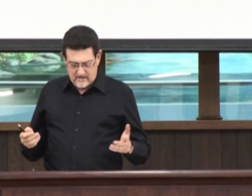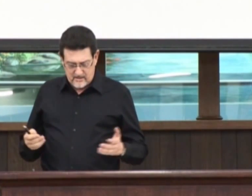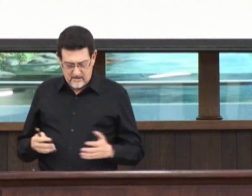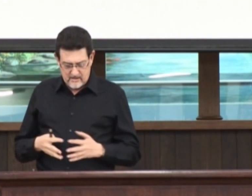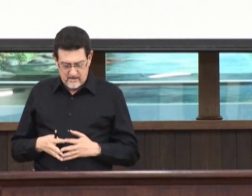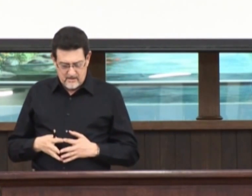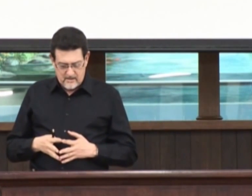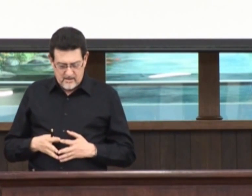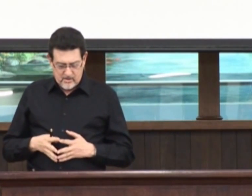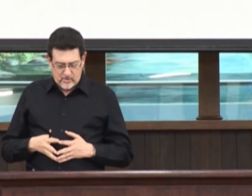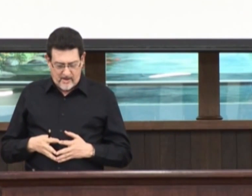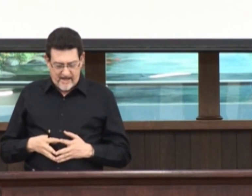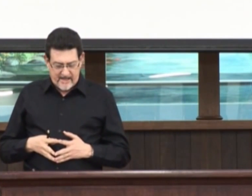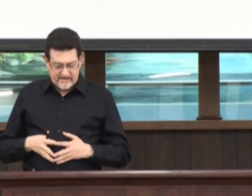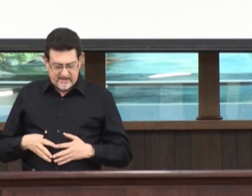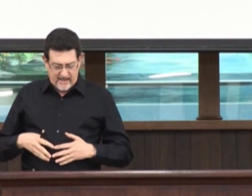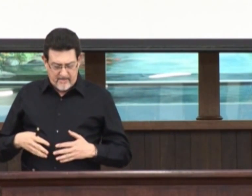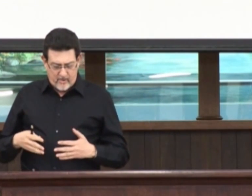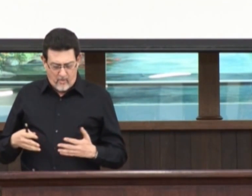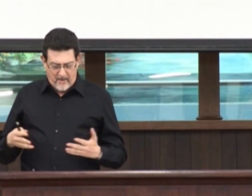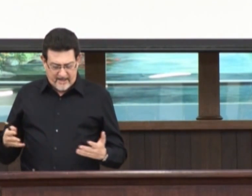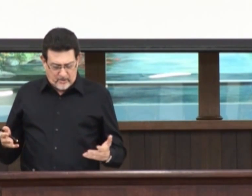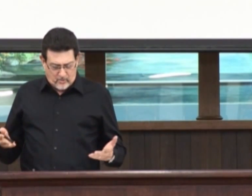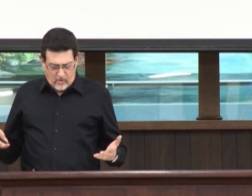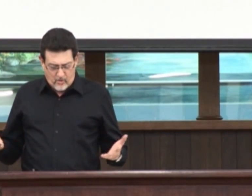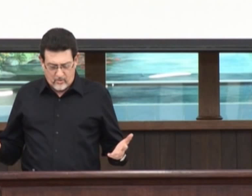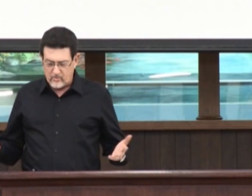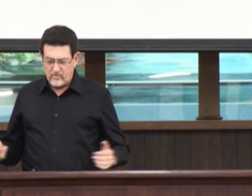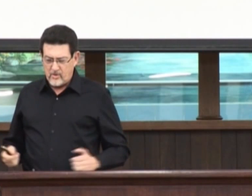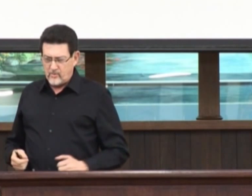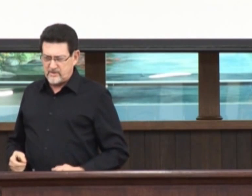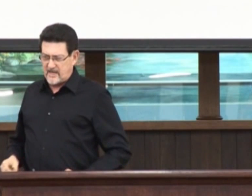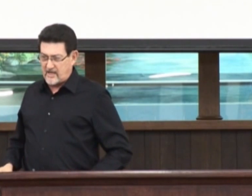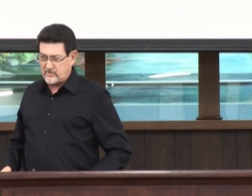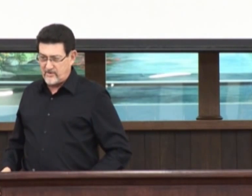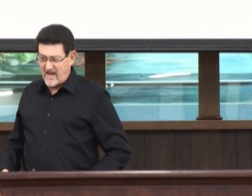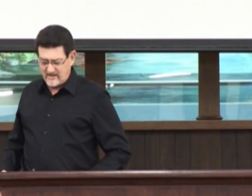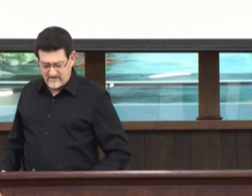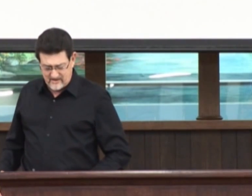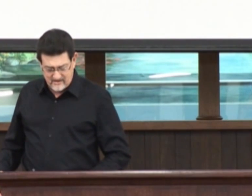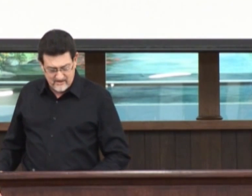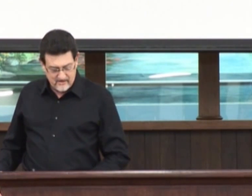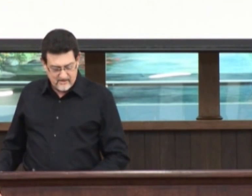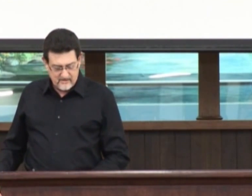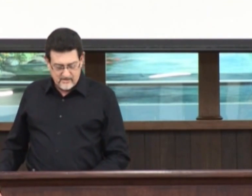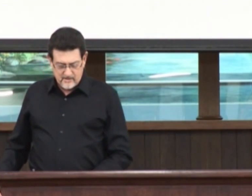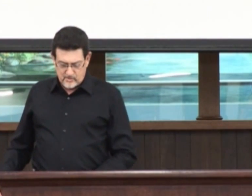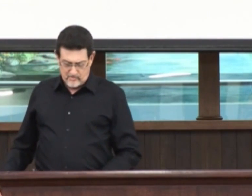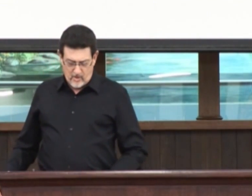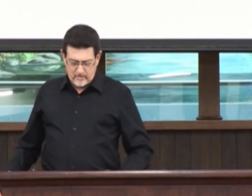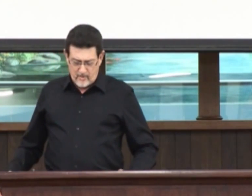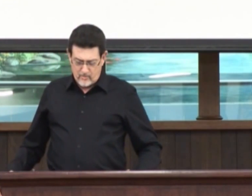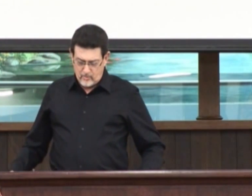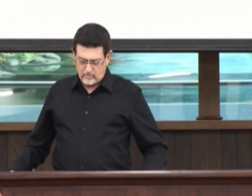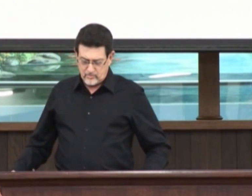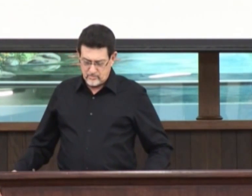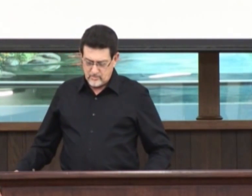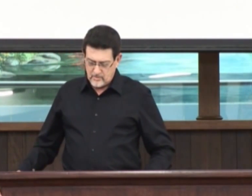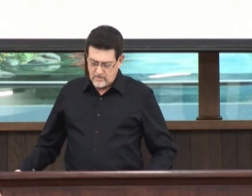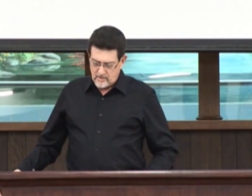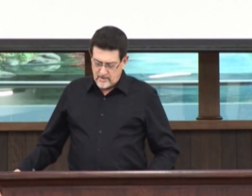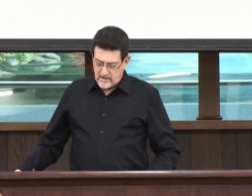Assim, sua realeza está me comparando com os irracionais? De modo